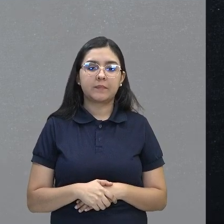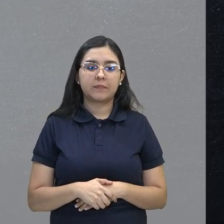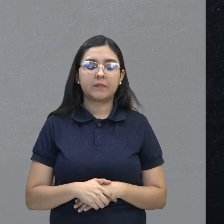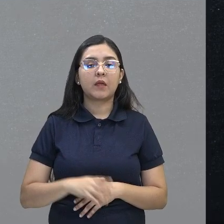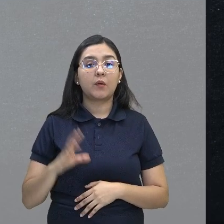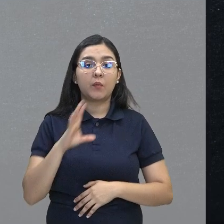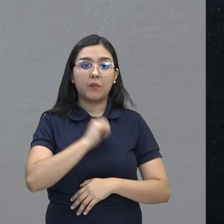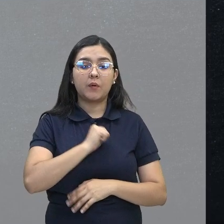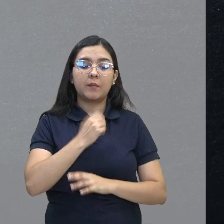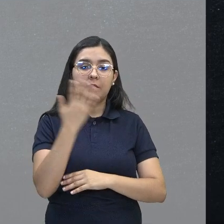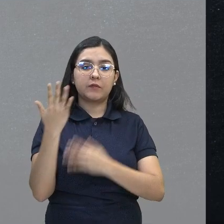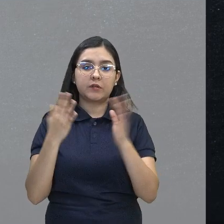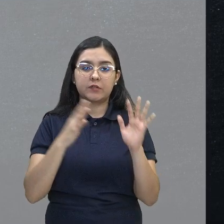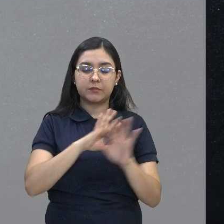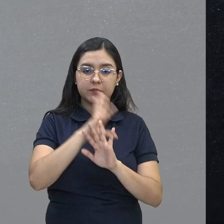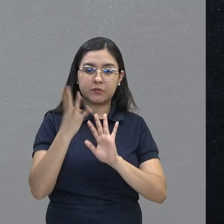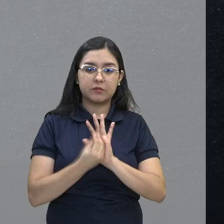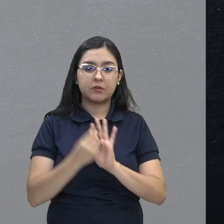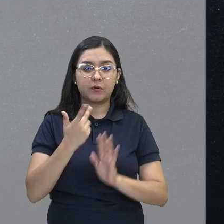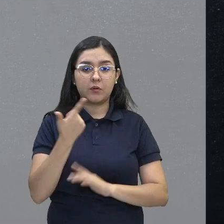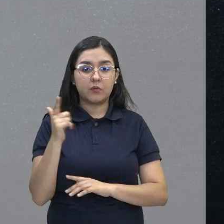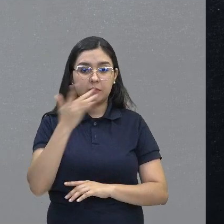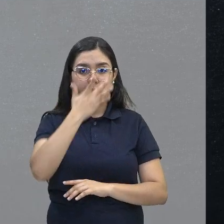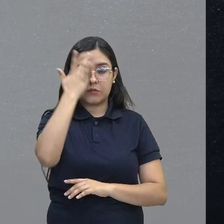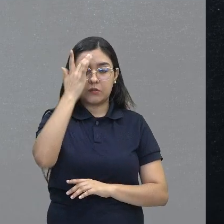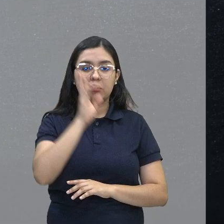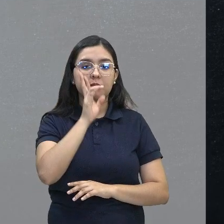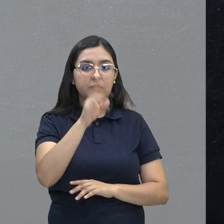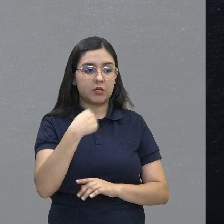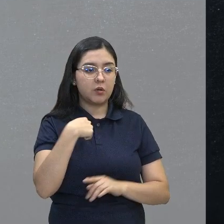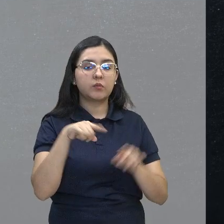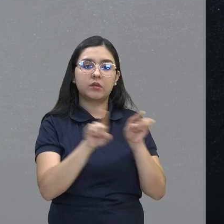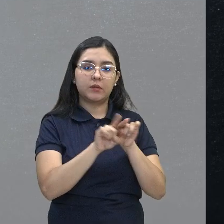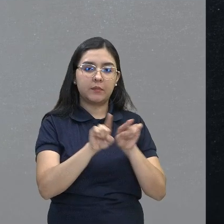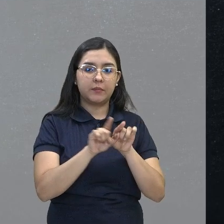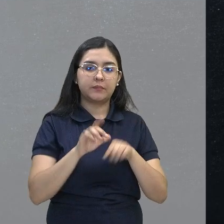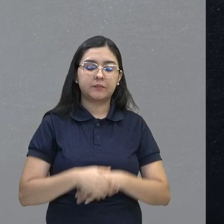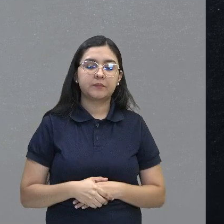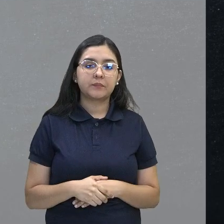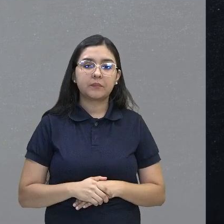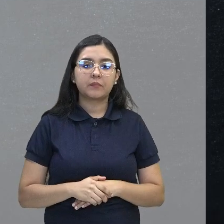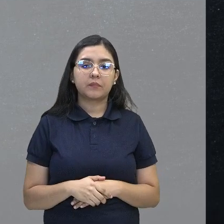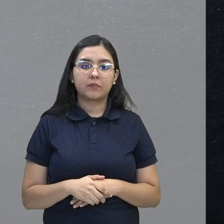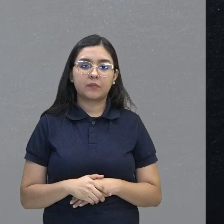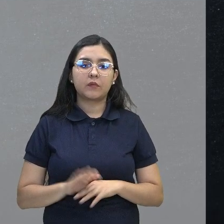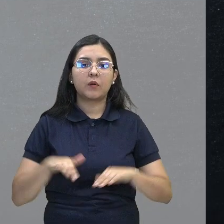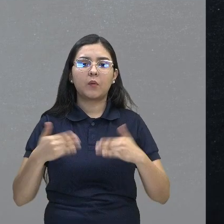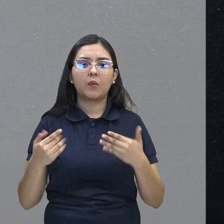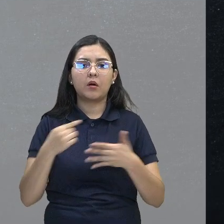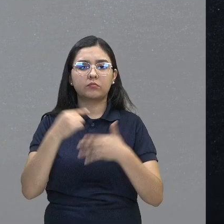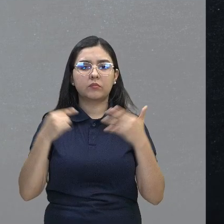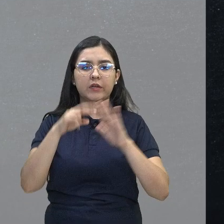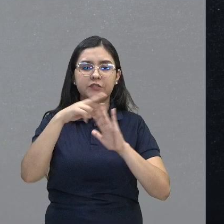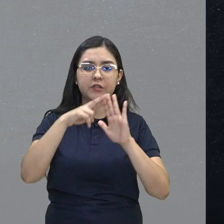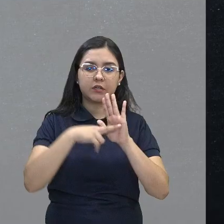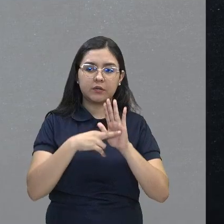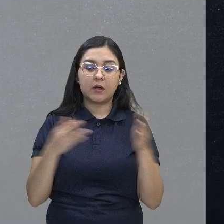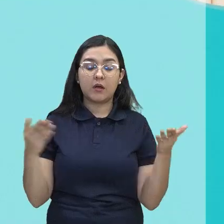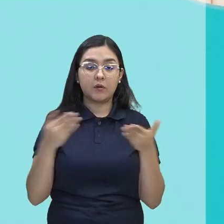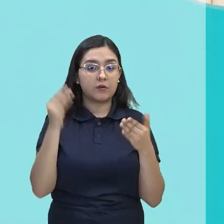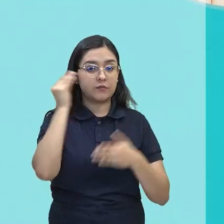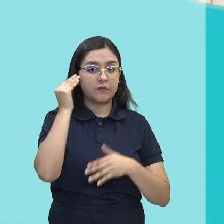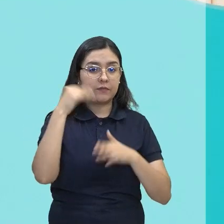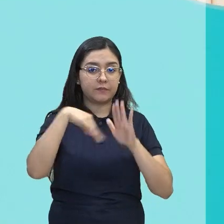floresta amazônica. E aí o outro vai responder, eu também. So do I. Ok? Quais são as regras agora que nós vamos